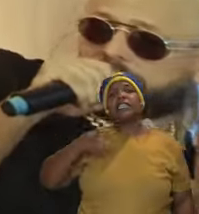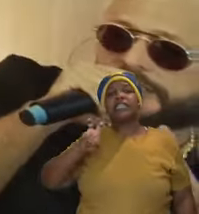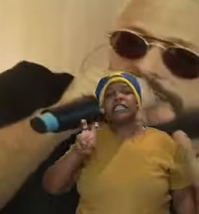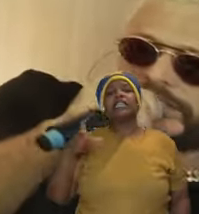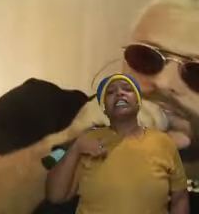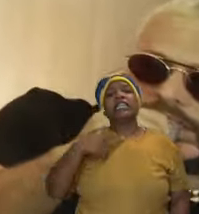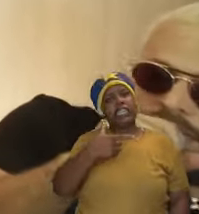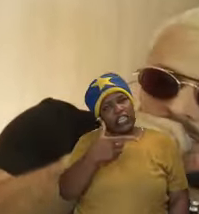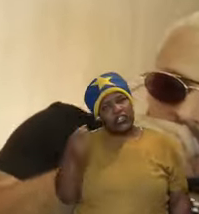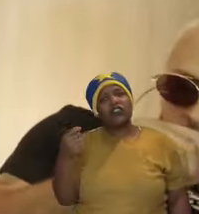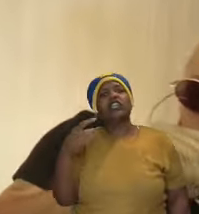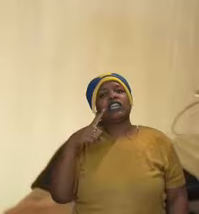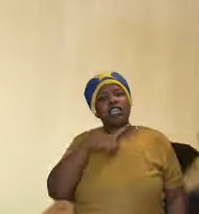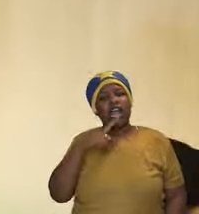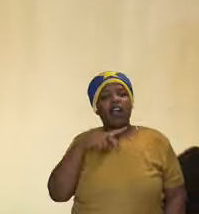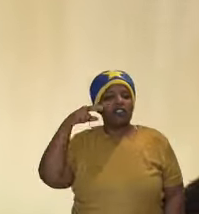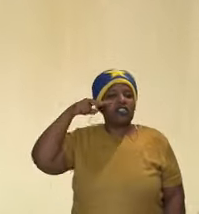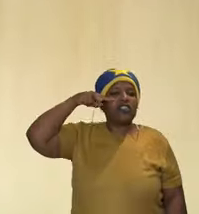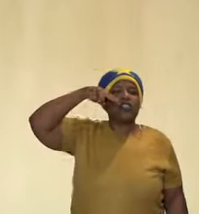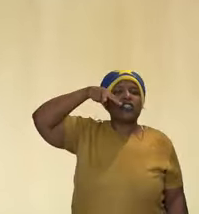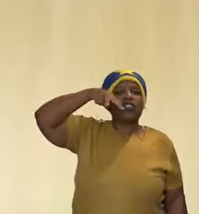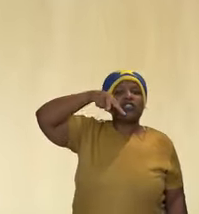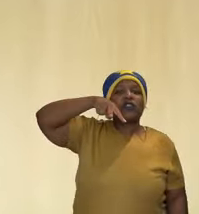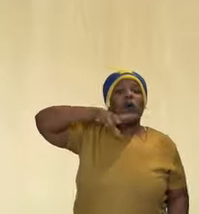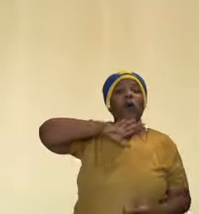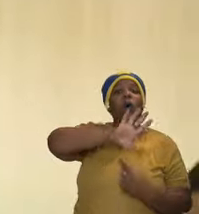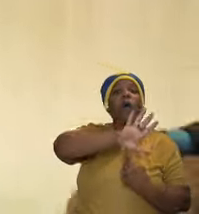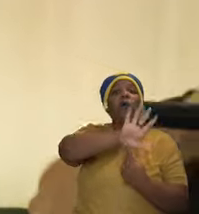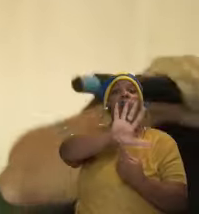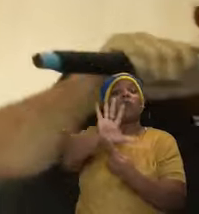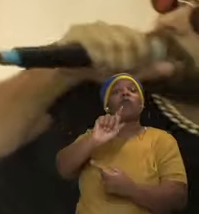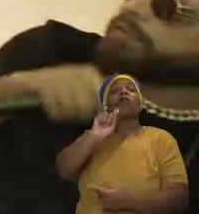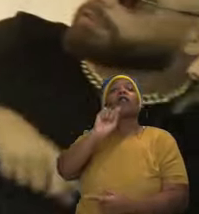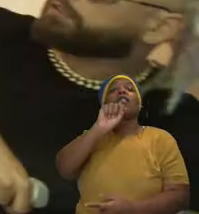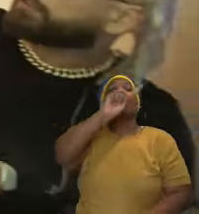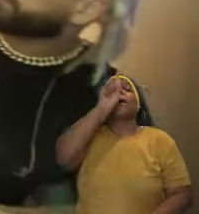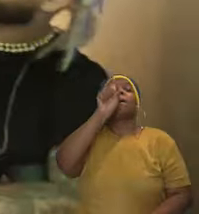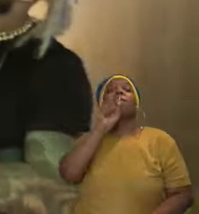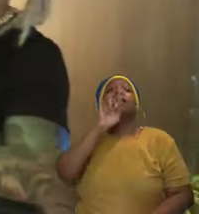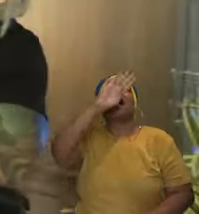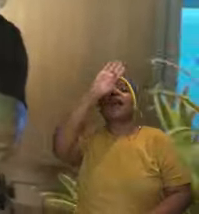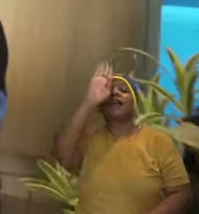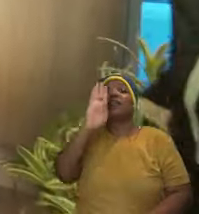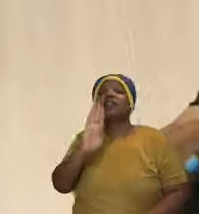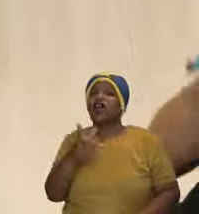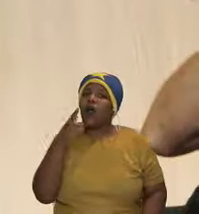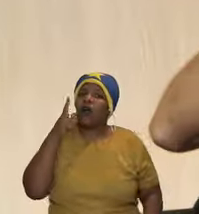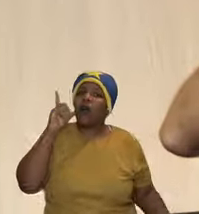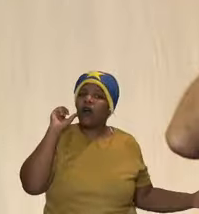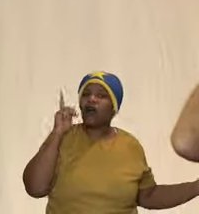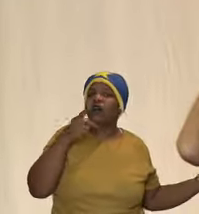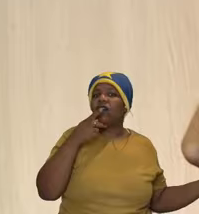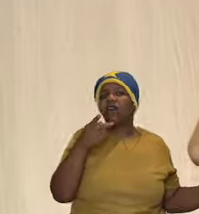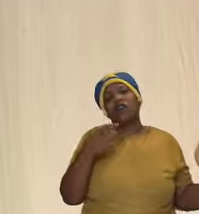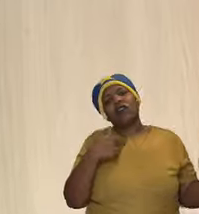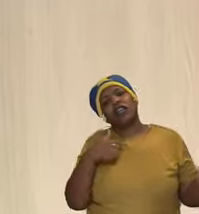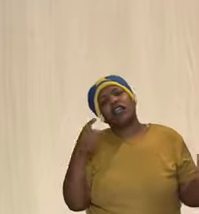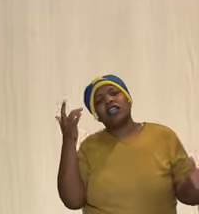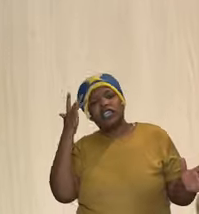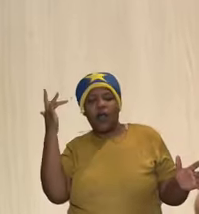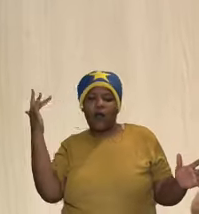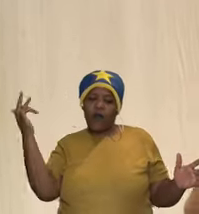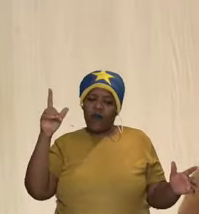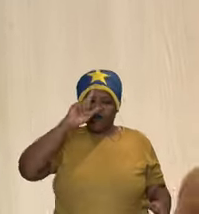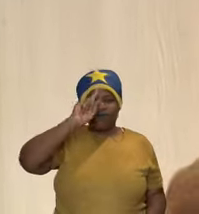aos 20. Tava de cima mostrando o que, que é o Brasil. Fui na quebrada, no sonata prata, bem de patrão.